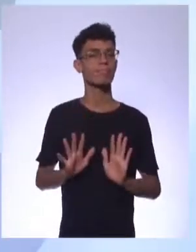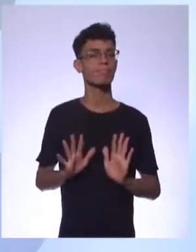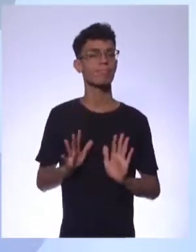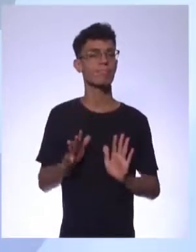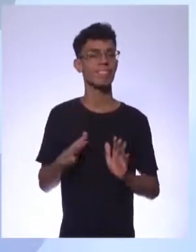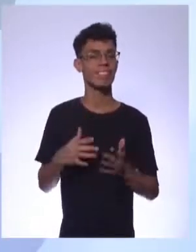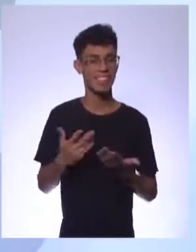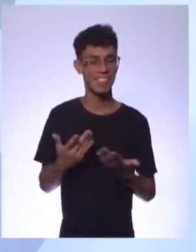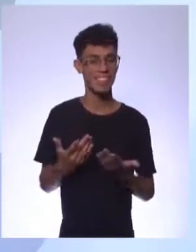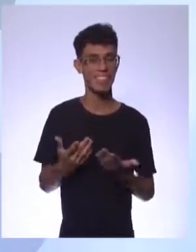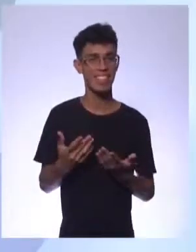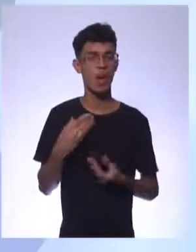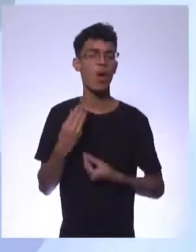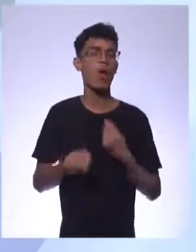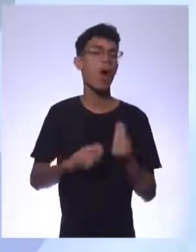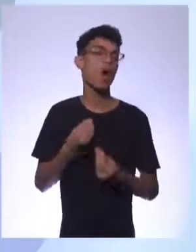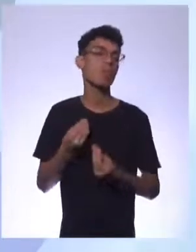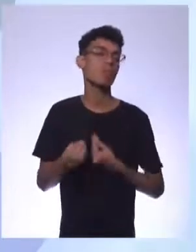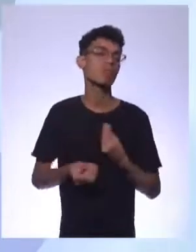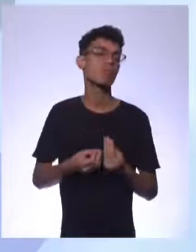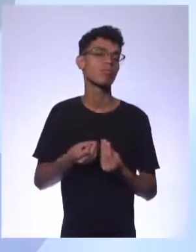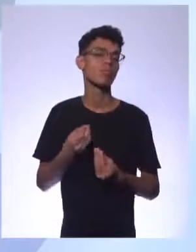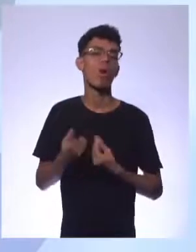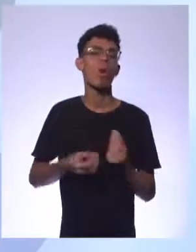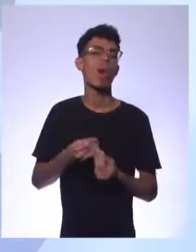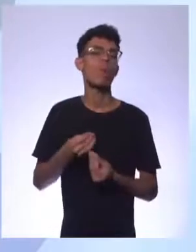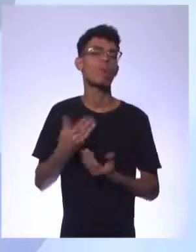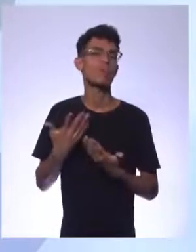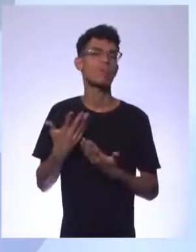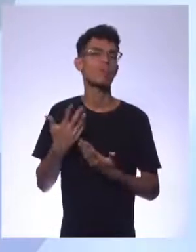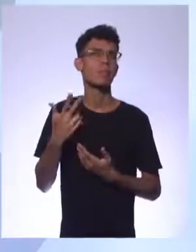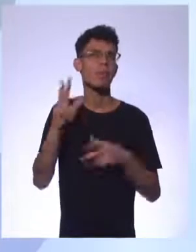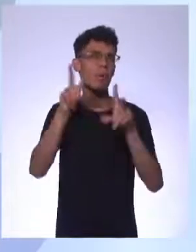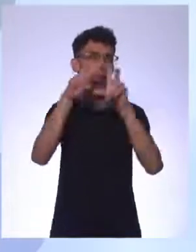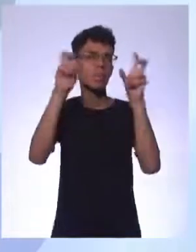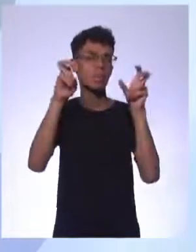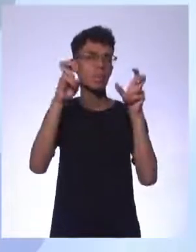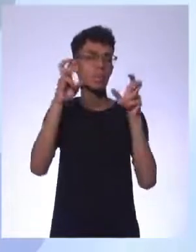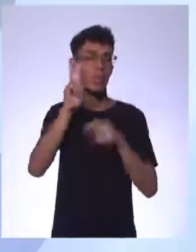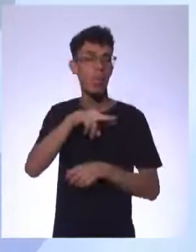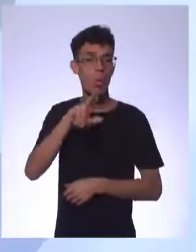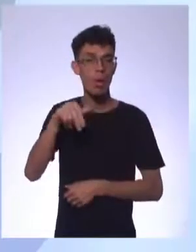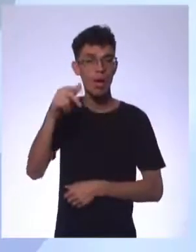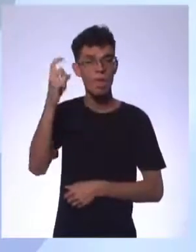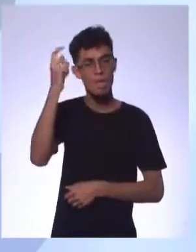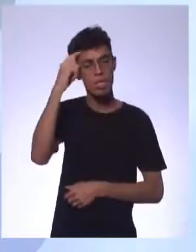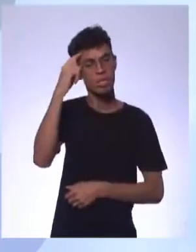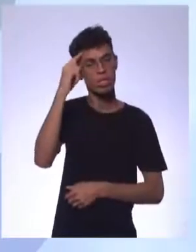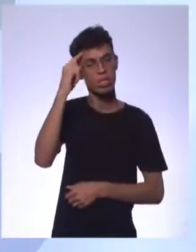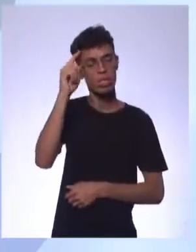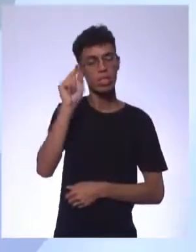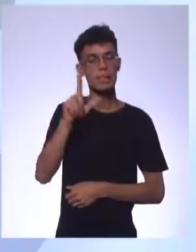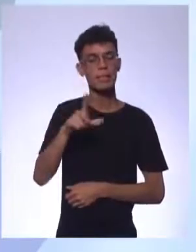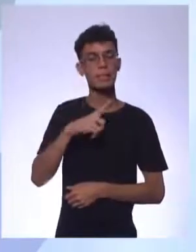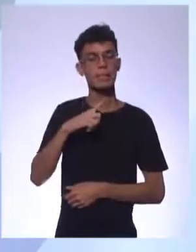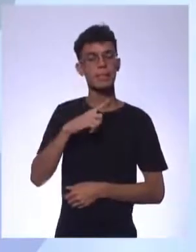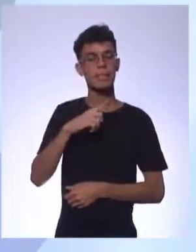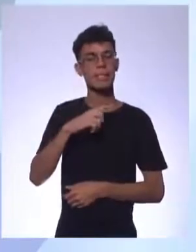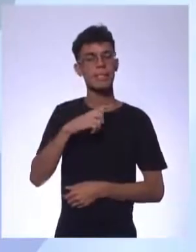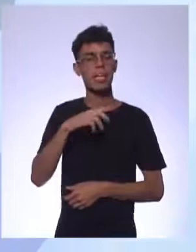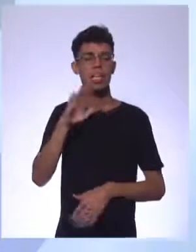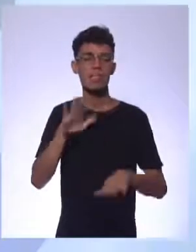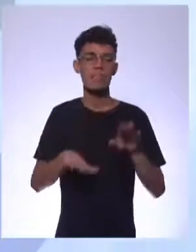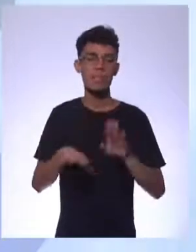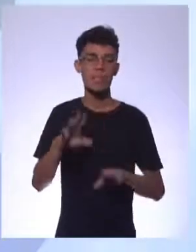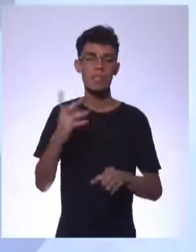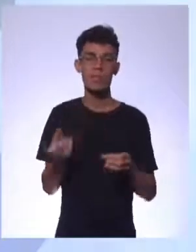vou falar relapso, né? Falar burro. Não, como eu fui tão relapso? Como é que eu não pensei nesse assunto? Percebeu. Já foi automático. E tem vezes que, sabe, a gente leva para casa... Porque,